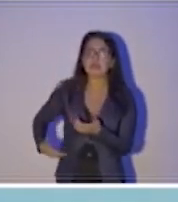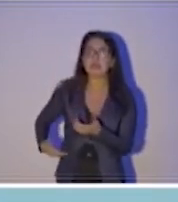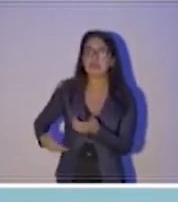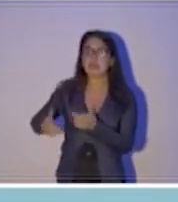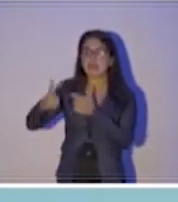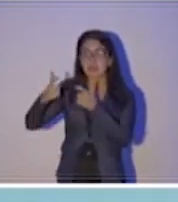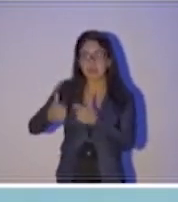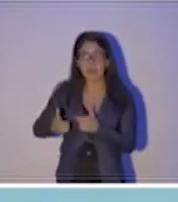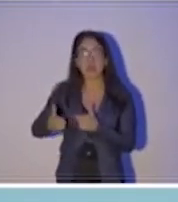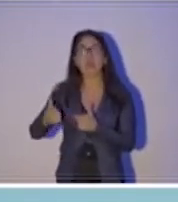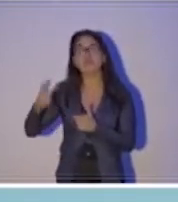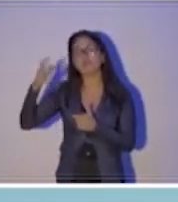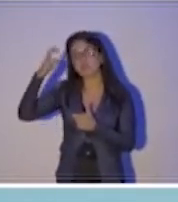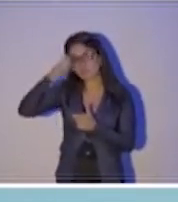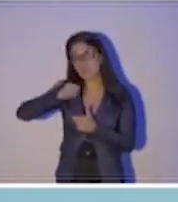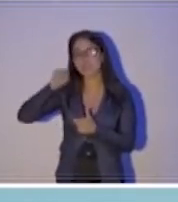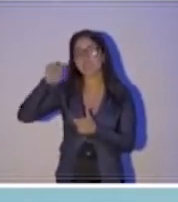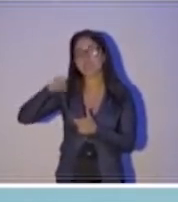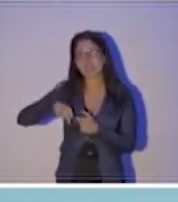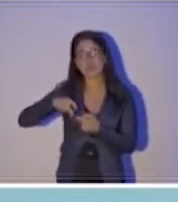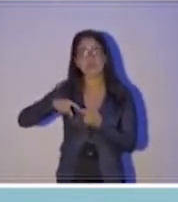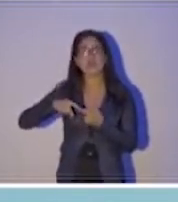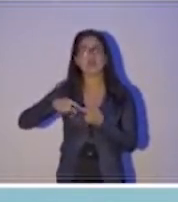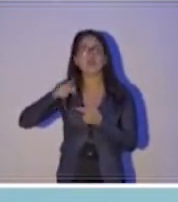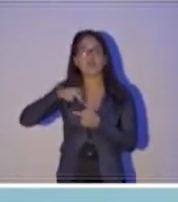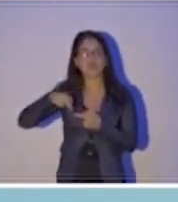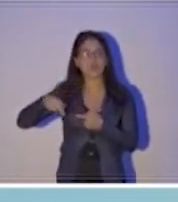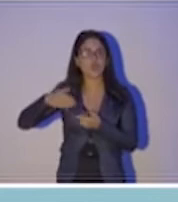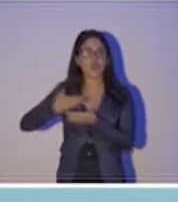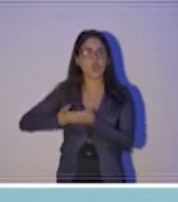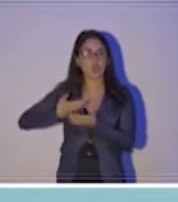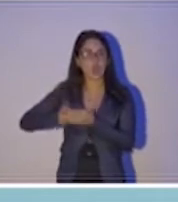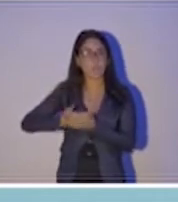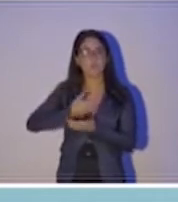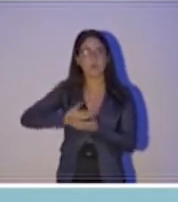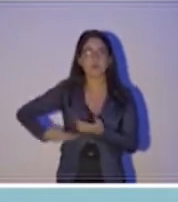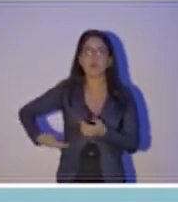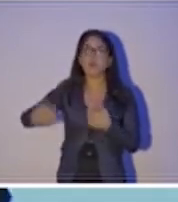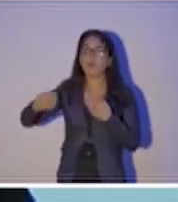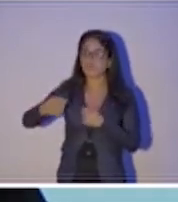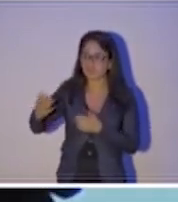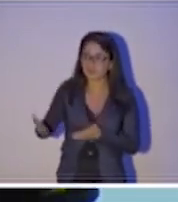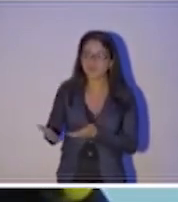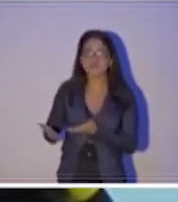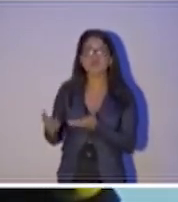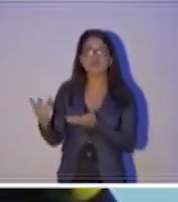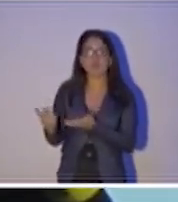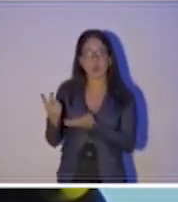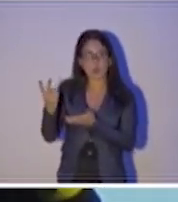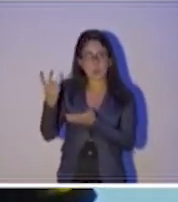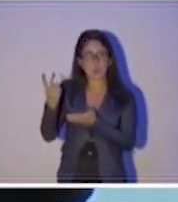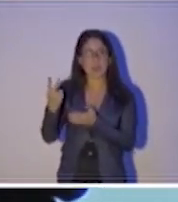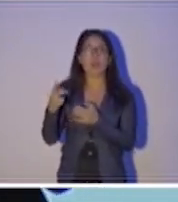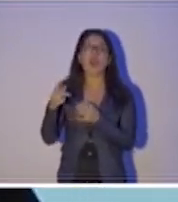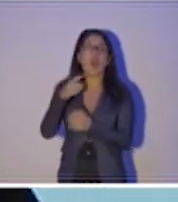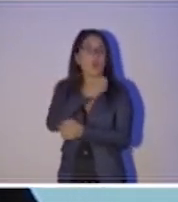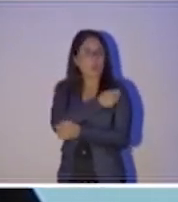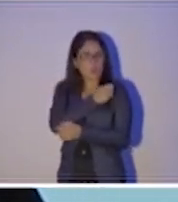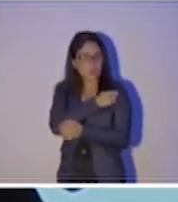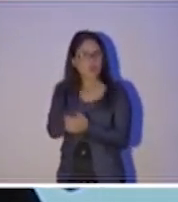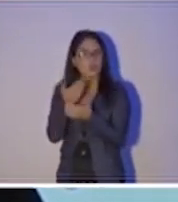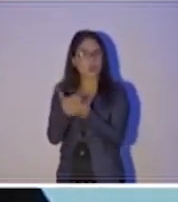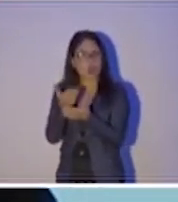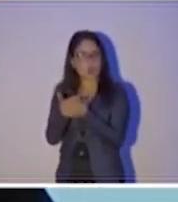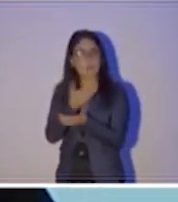de aprendizado. O professor de escola pública precisa ser valorizado e o estudante de escola pública